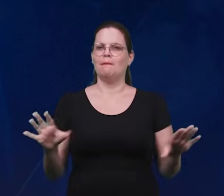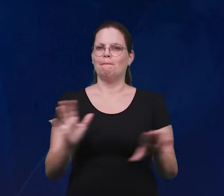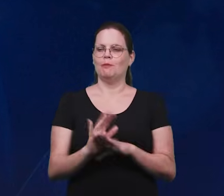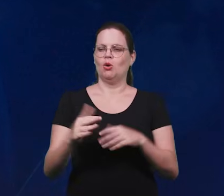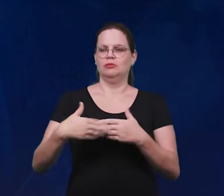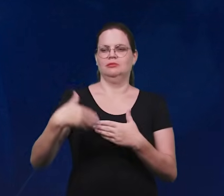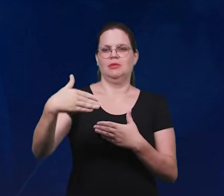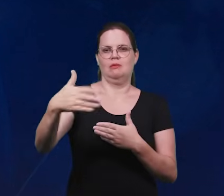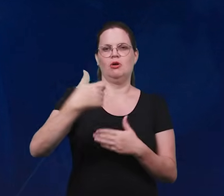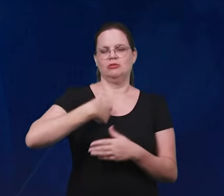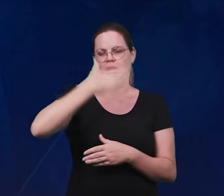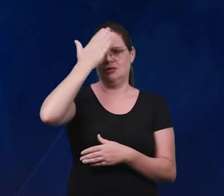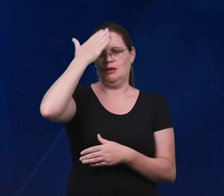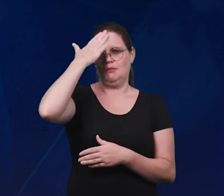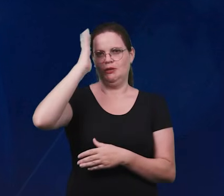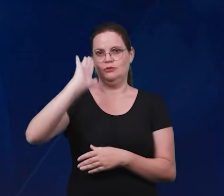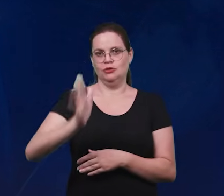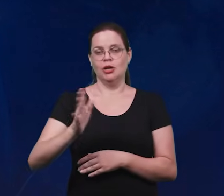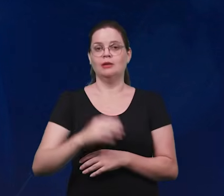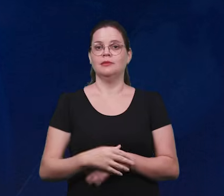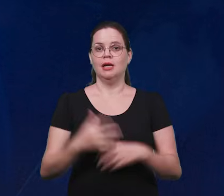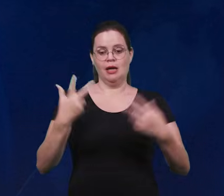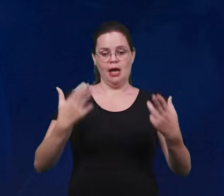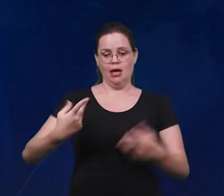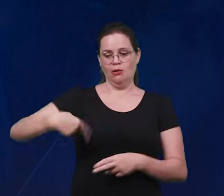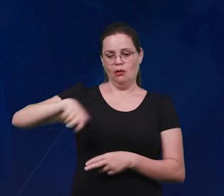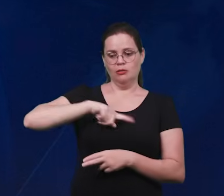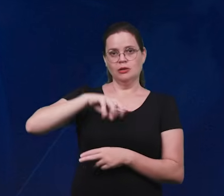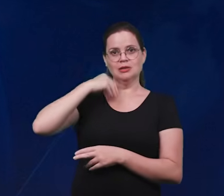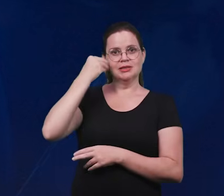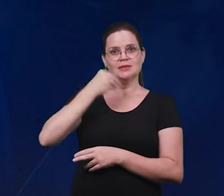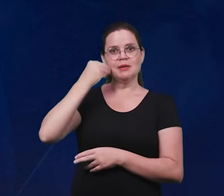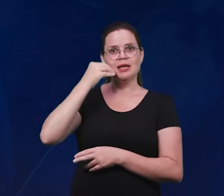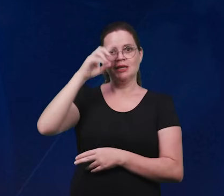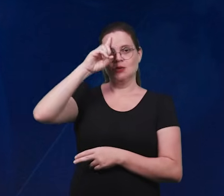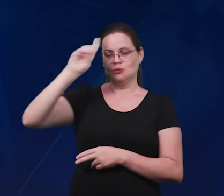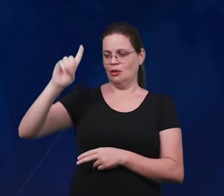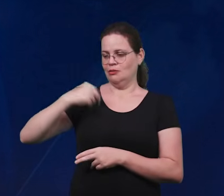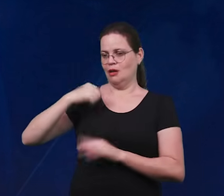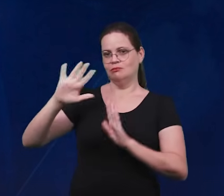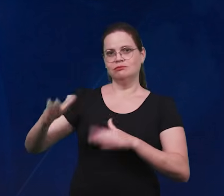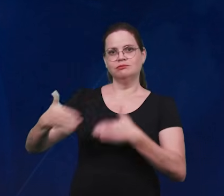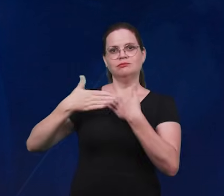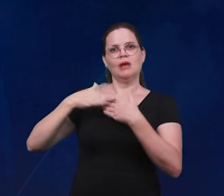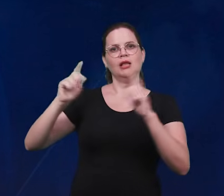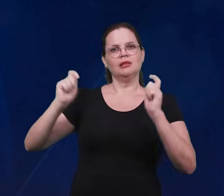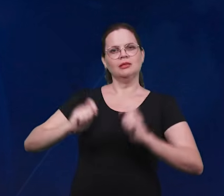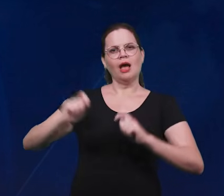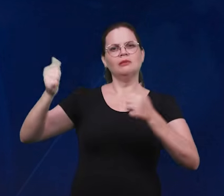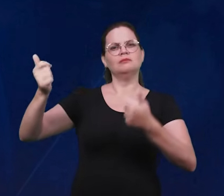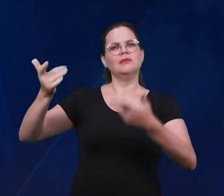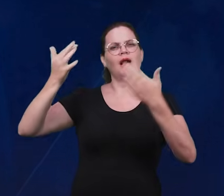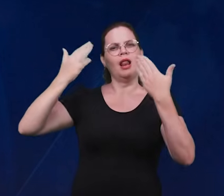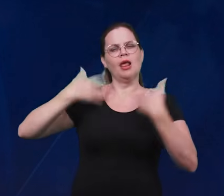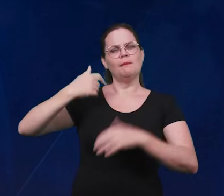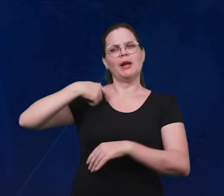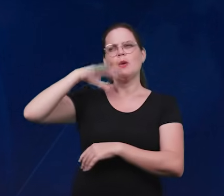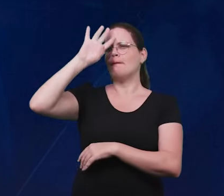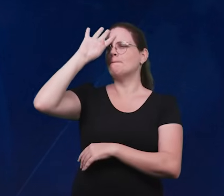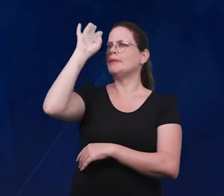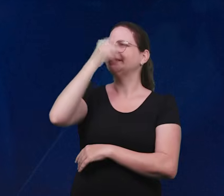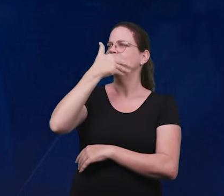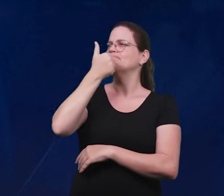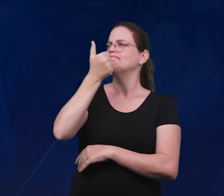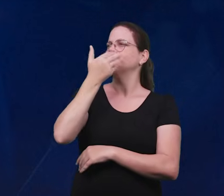próximas batalhas. As nossas experiências com Deus sempre nos serão acrescentadas quando aprendemos